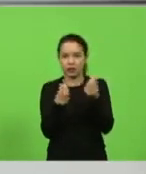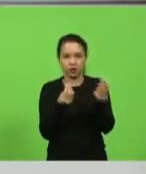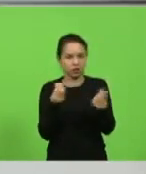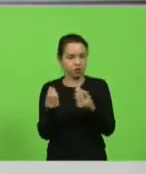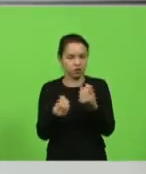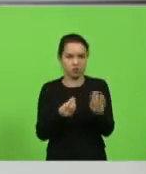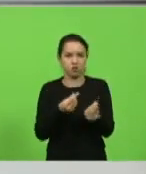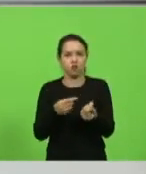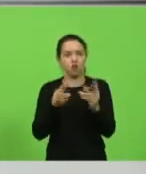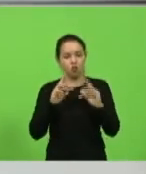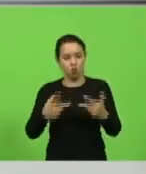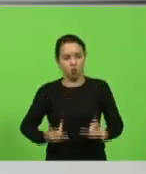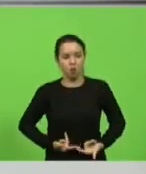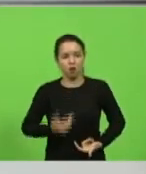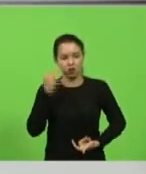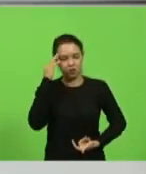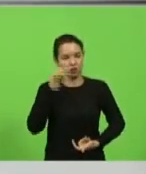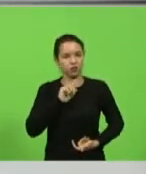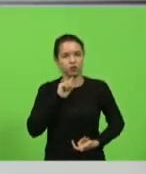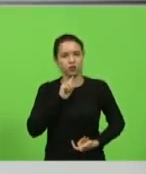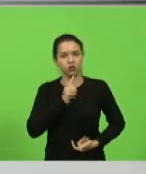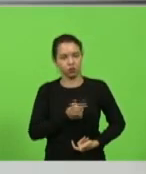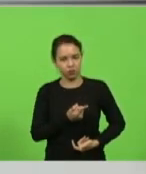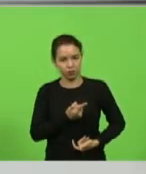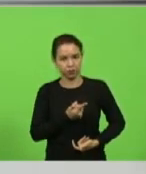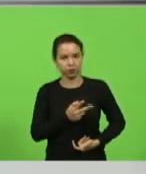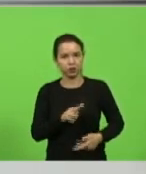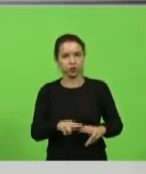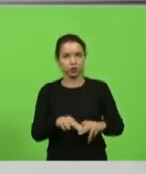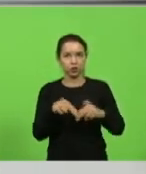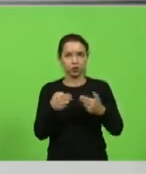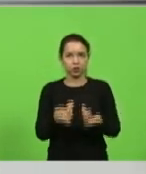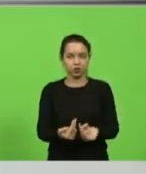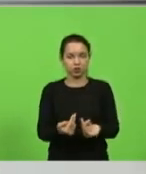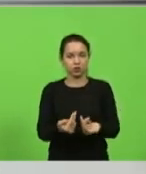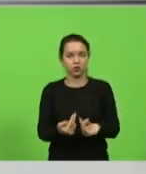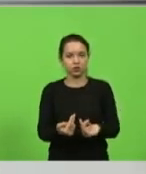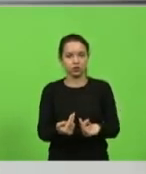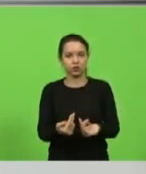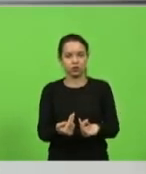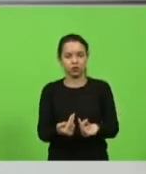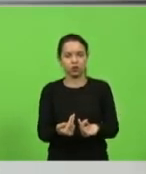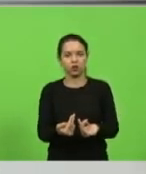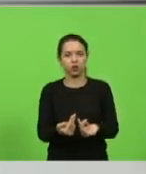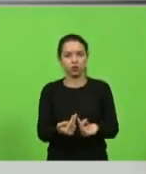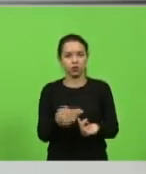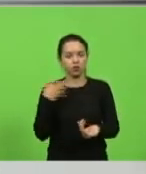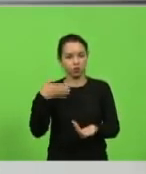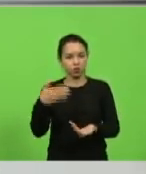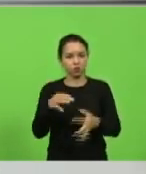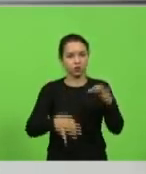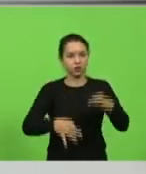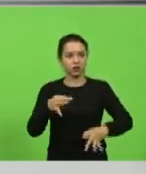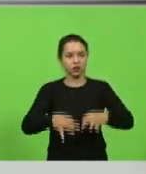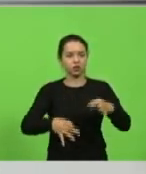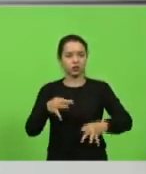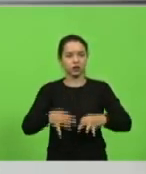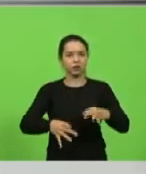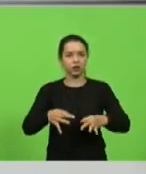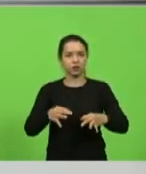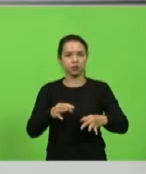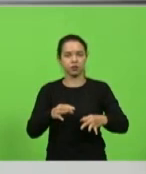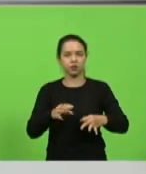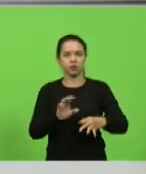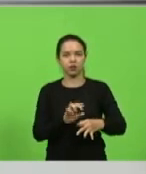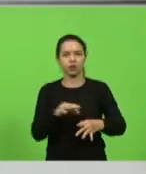humana. Por isso que, no afã de se obter a solução jurídica concreta, o aplicador